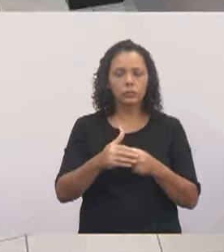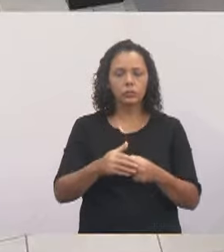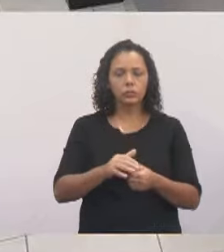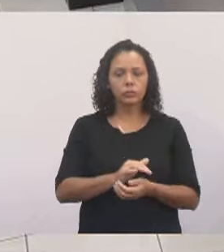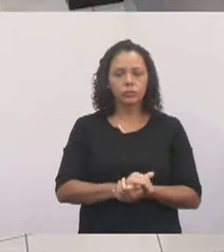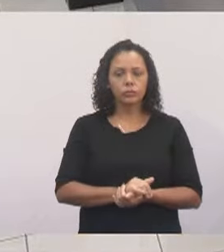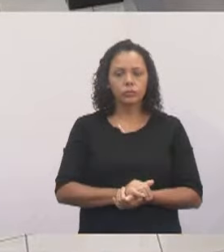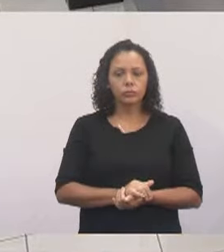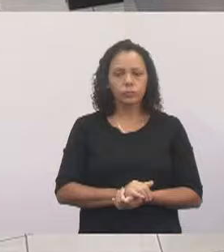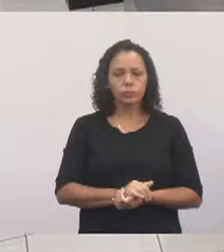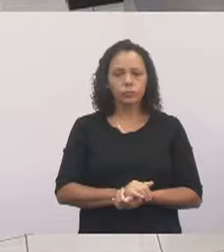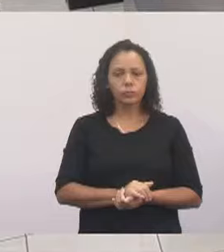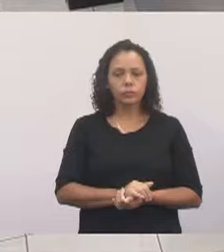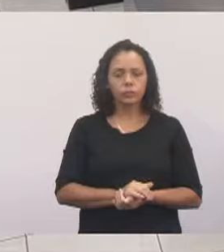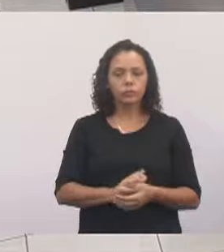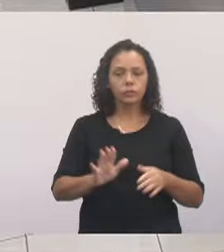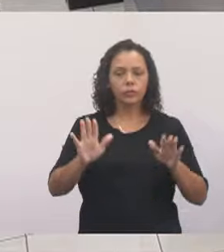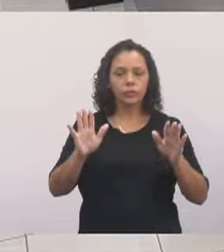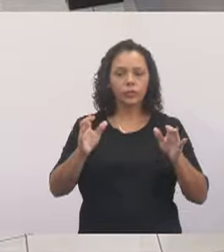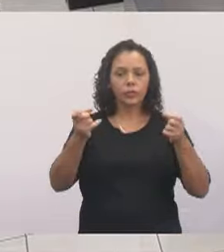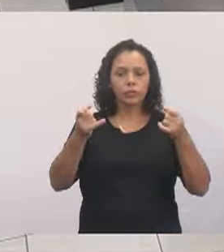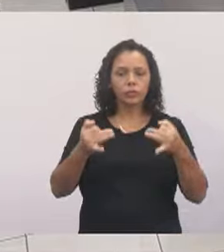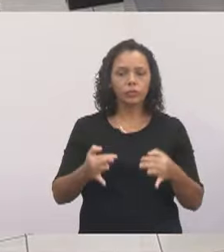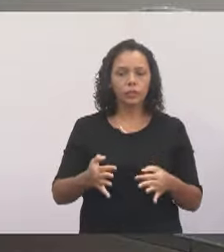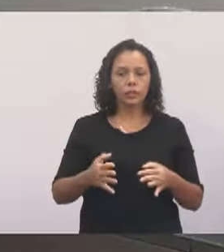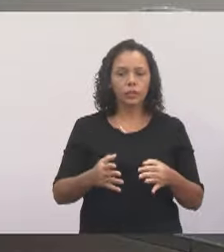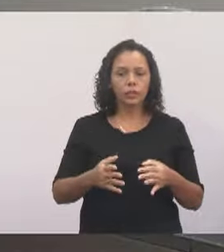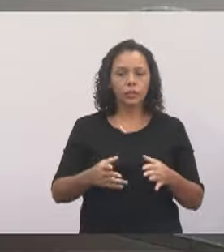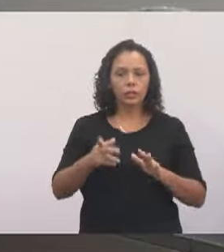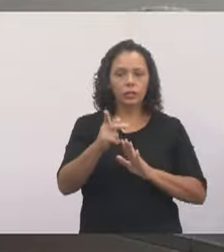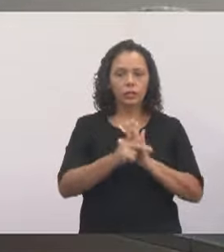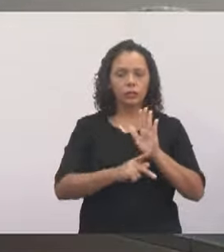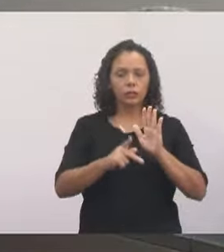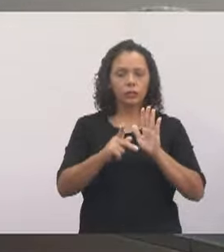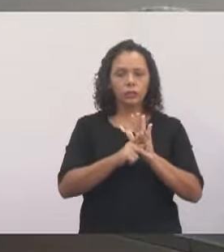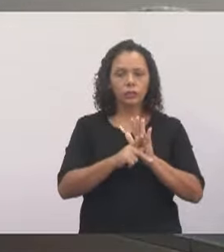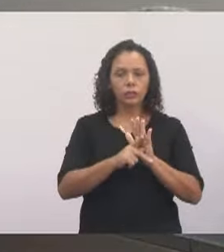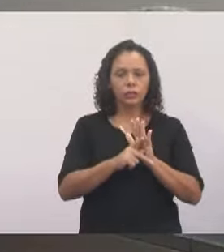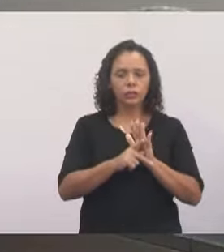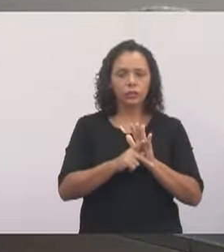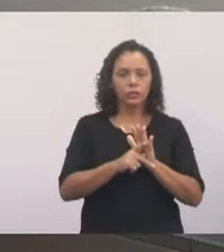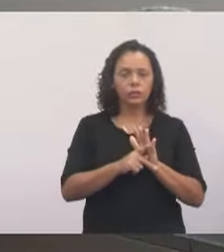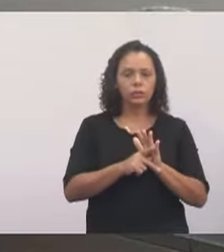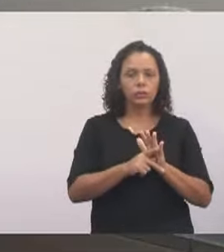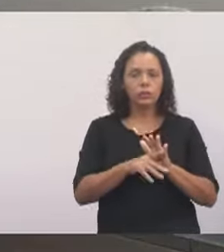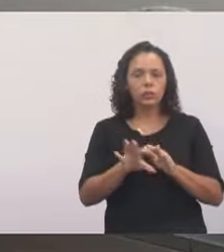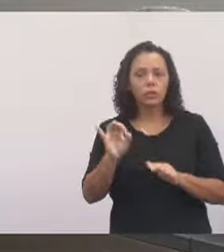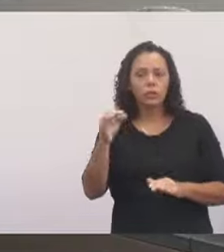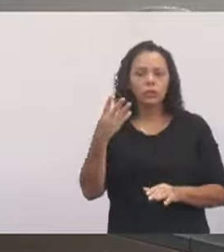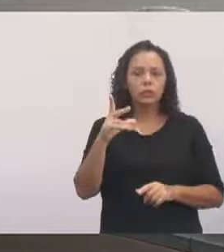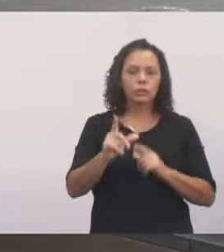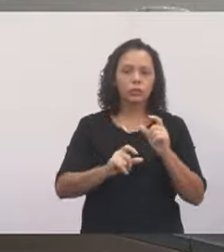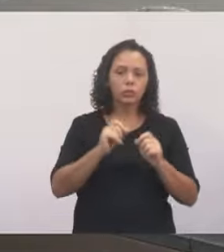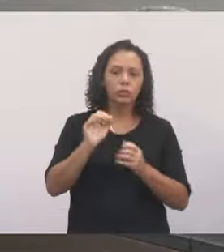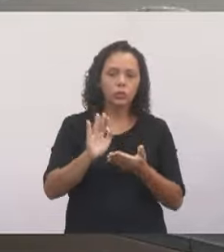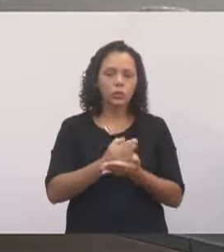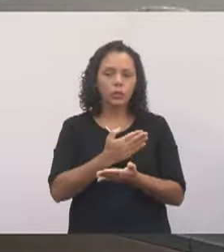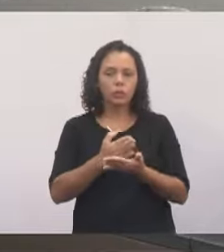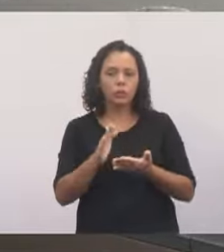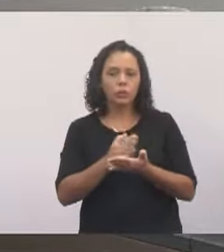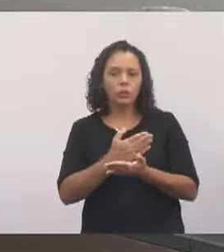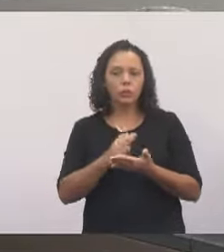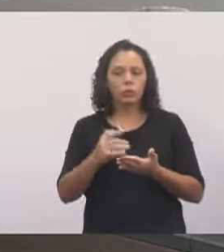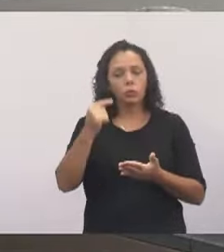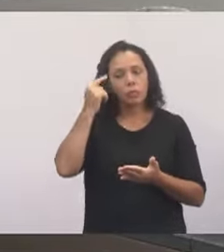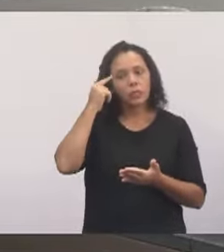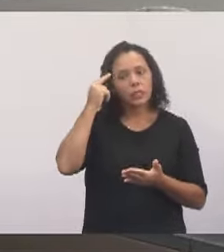peço só para justificar. Esses projetos foram a toque de caixa. algum desses projetos a gente achava que nem